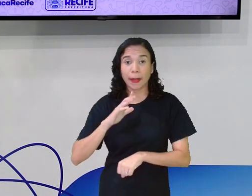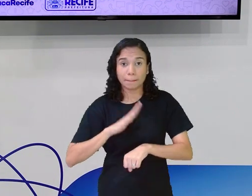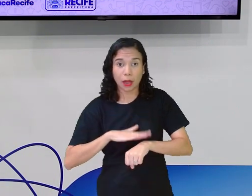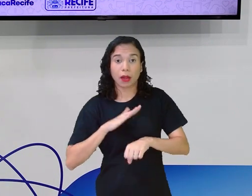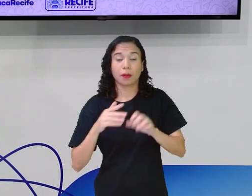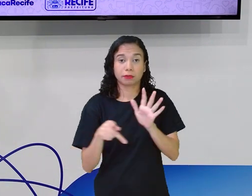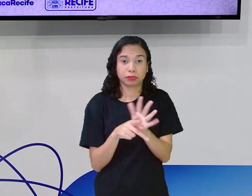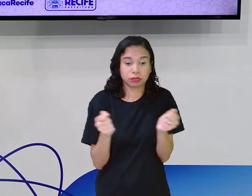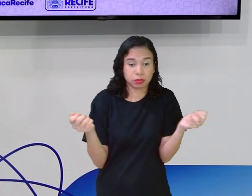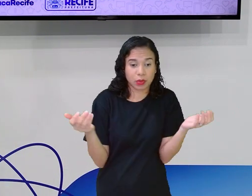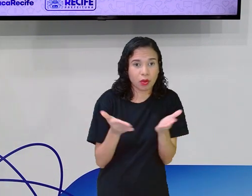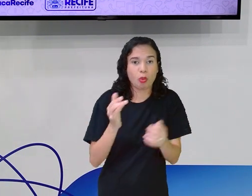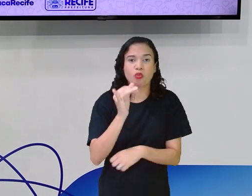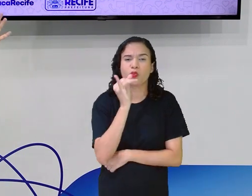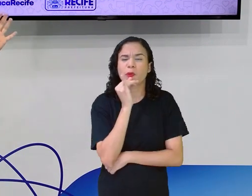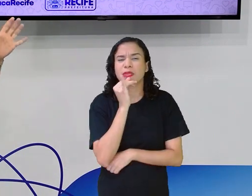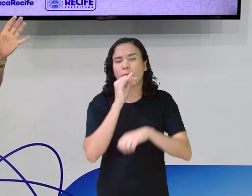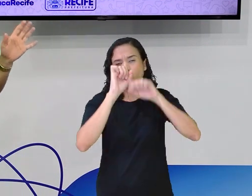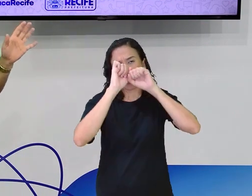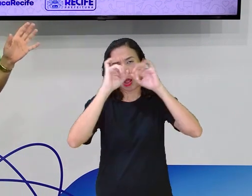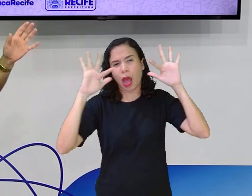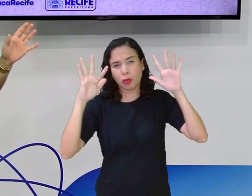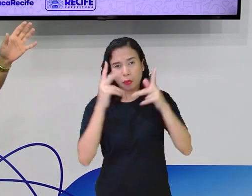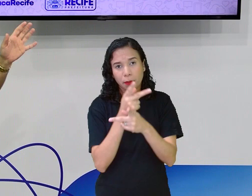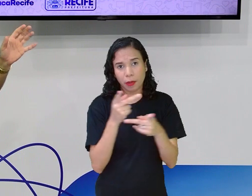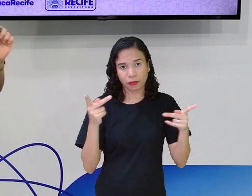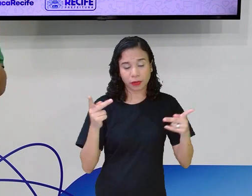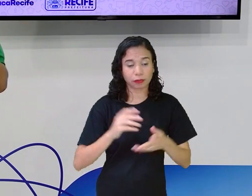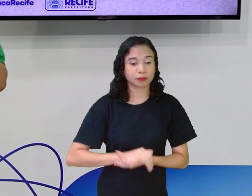imediatamente um exemplo para vocês aqui.